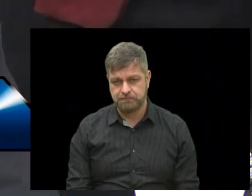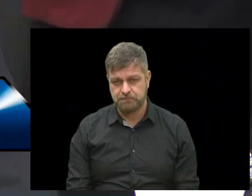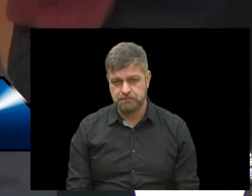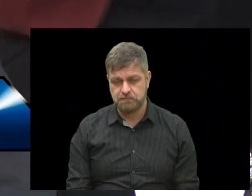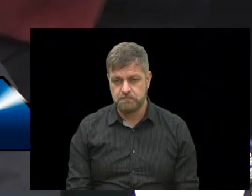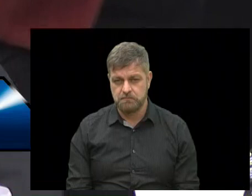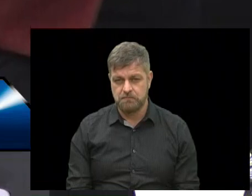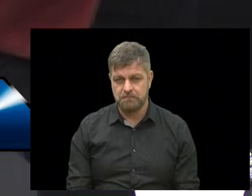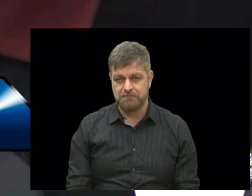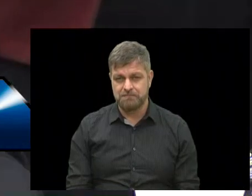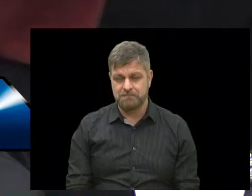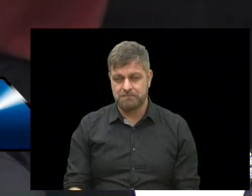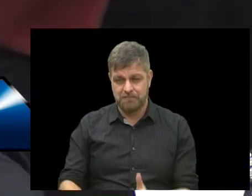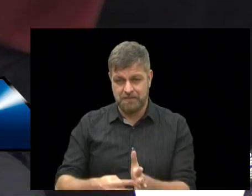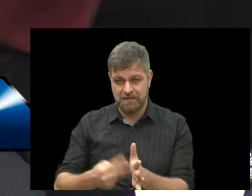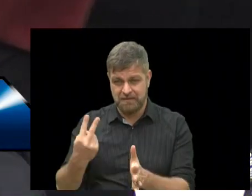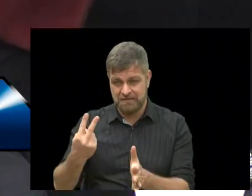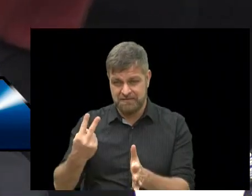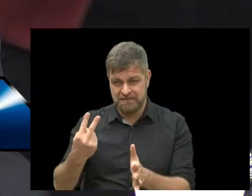A segunda